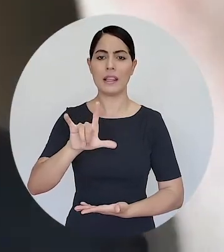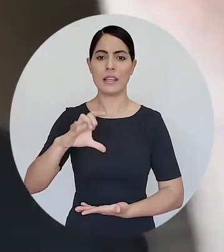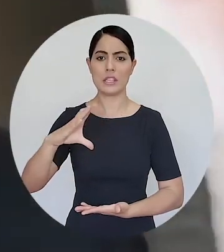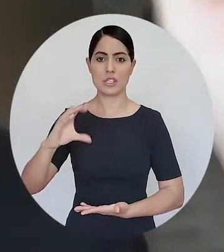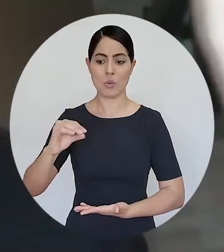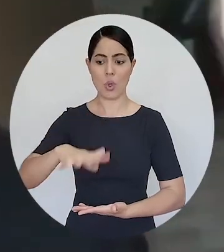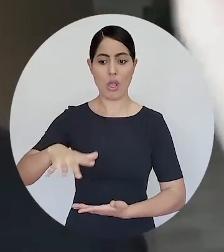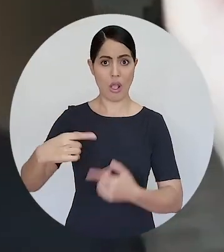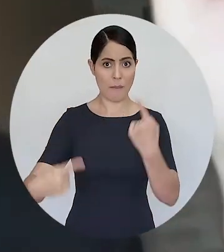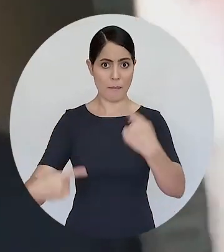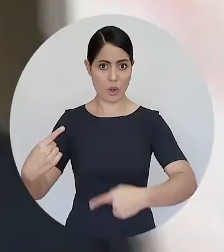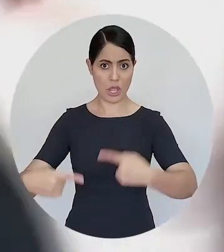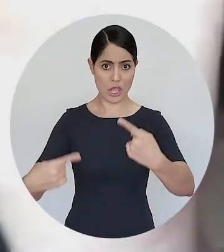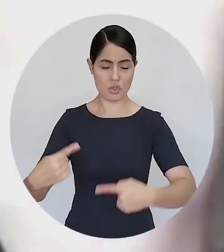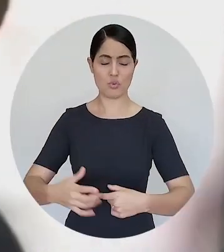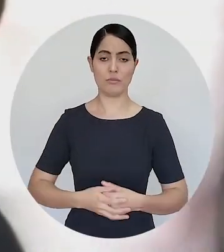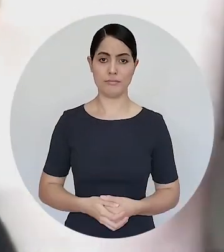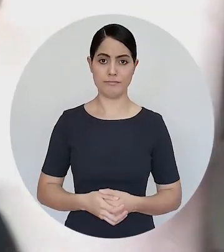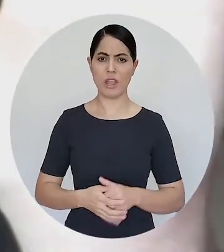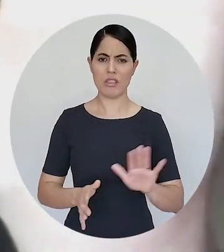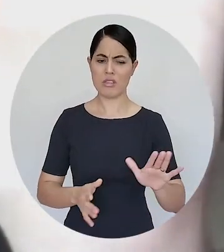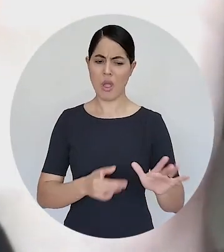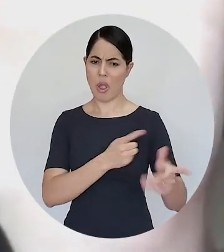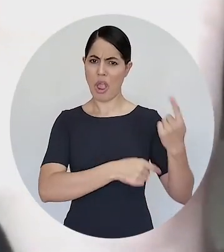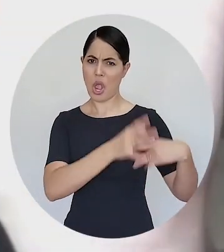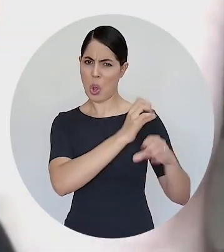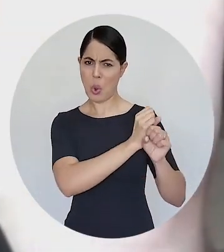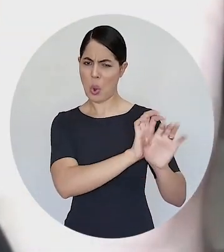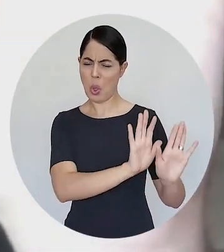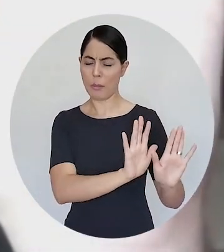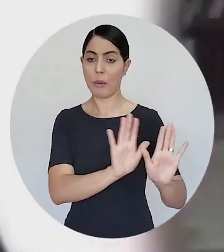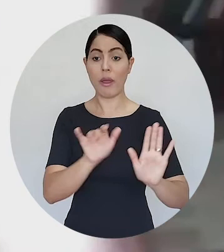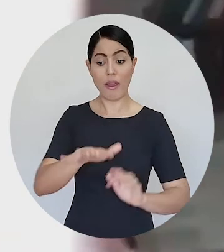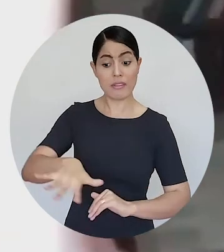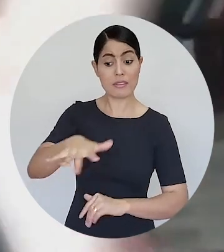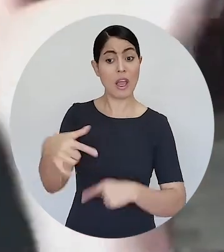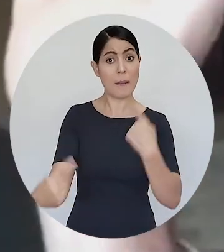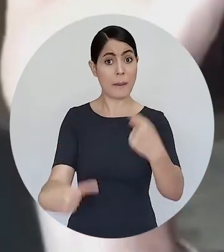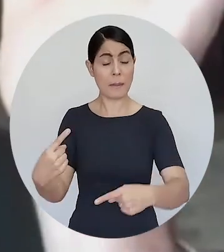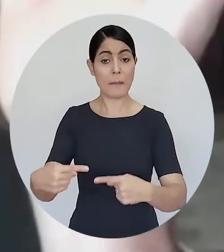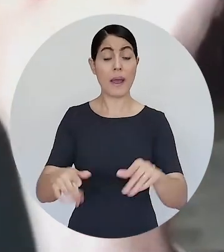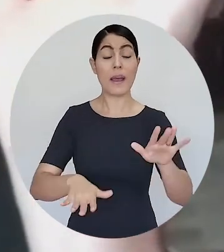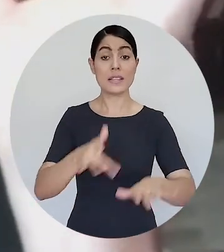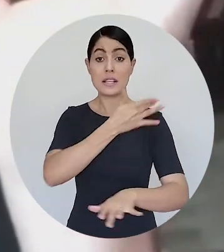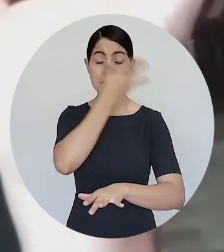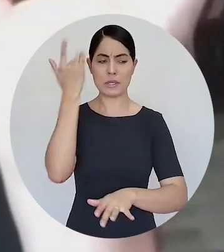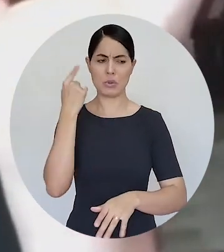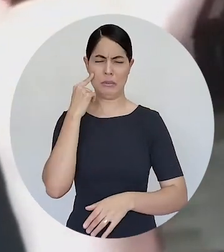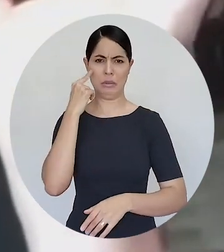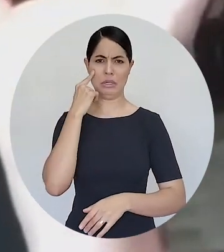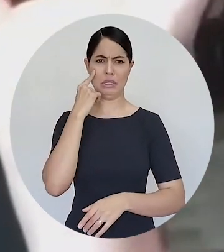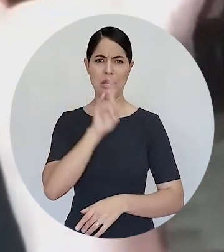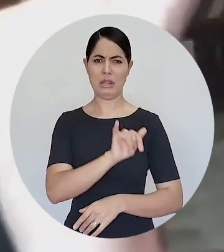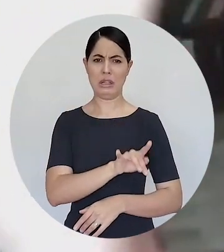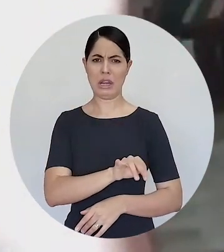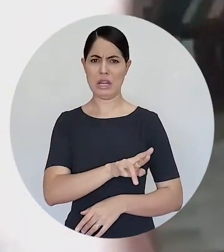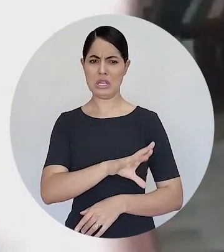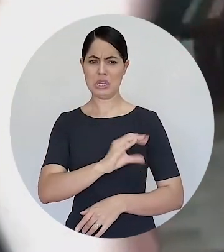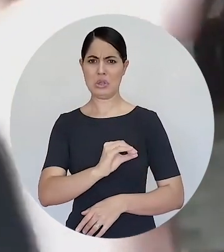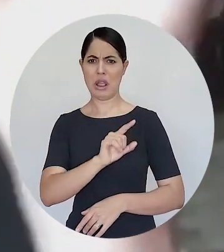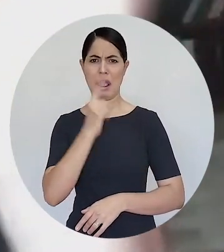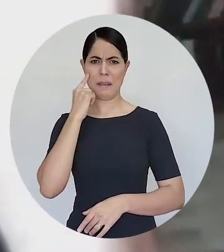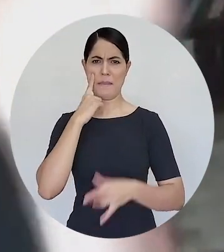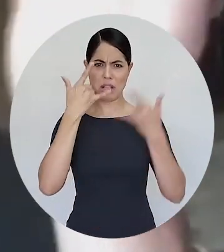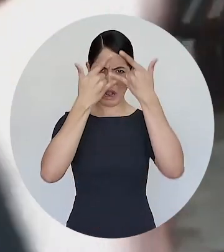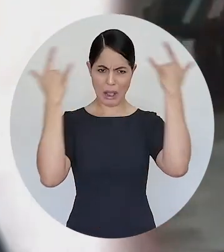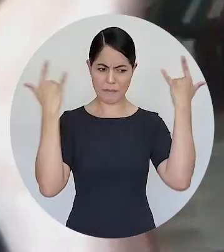o liberalismo econômico, o liberalismo ao qual quem ouve falar em liberalismo hoje já pensa